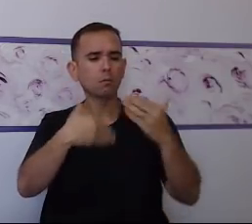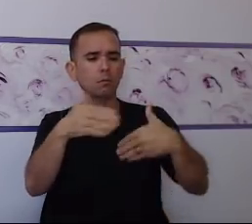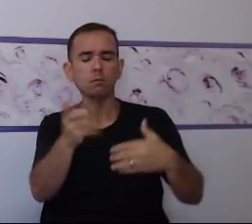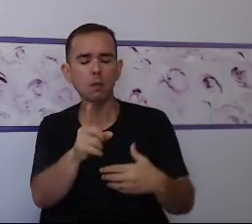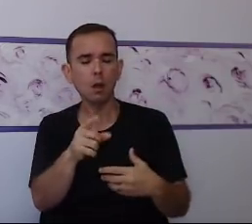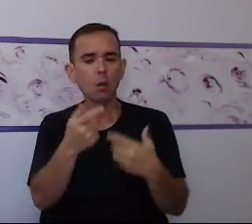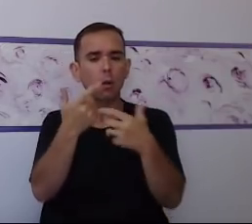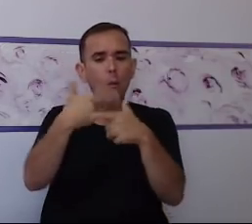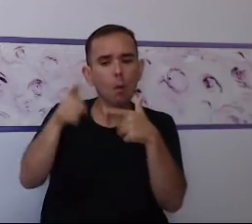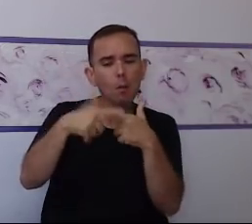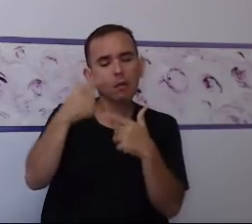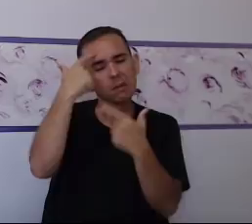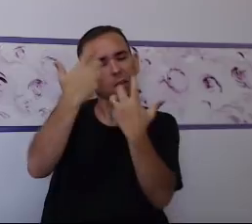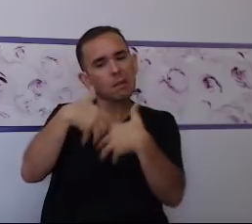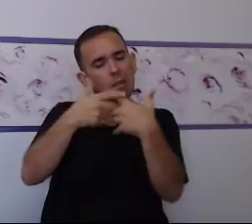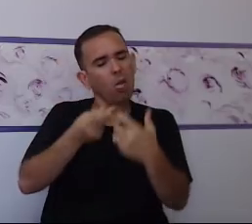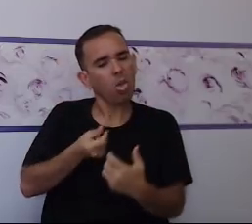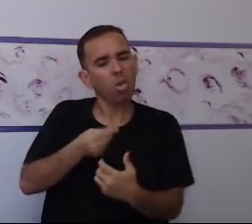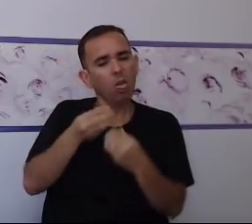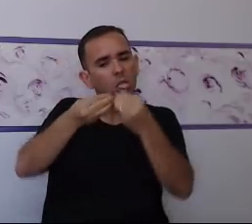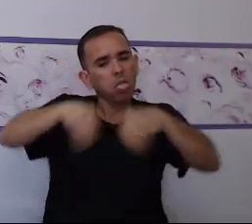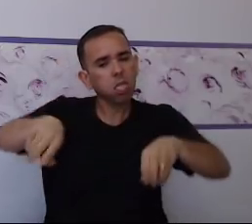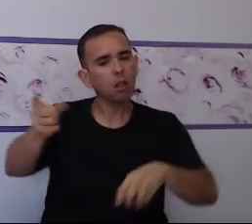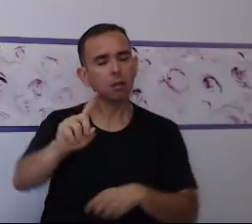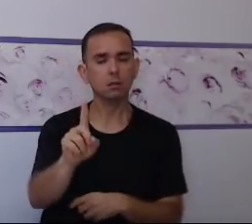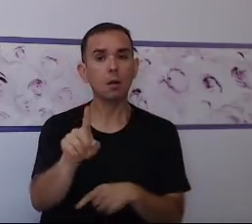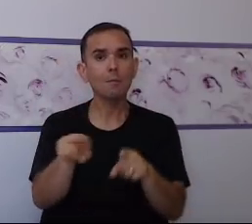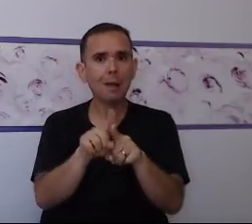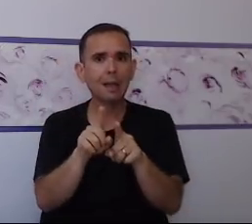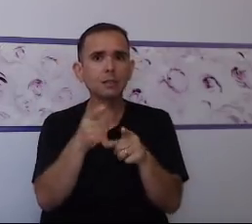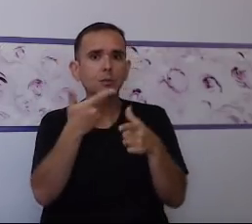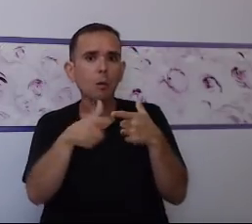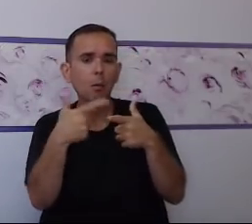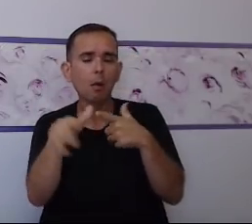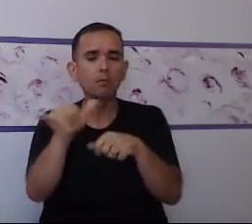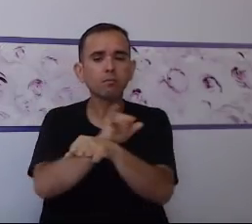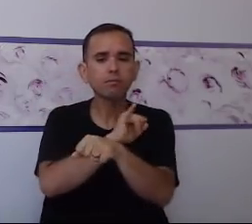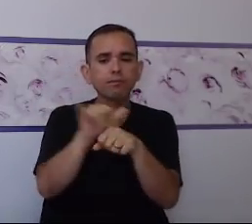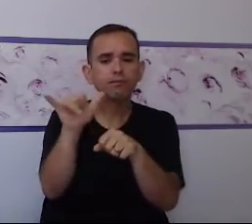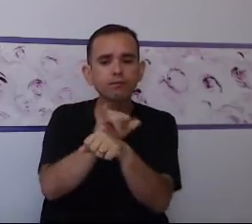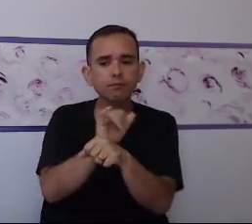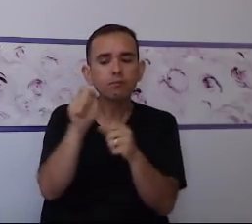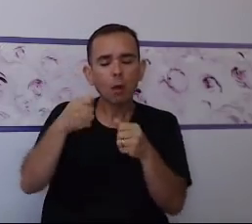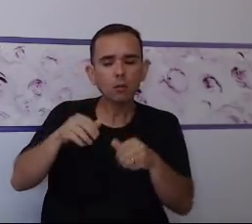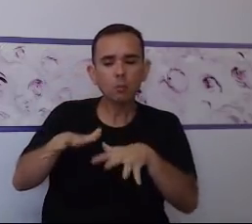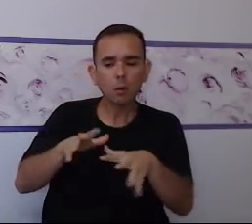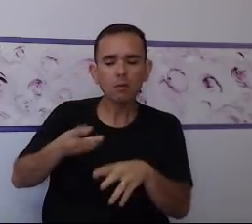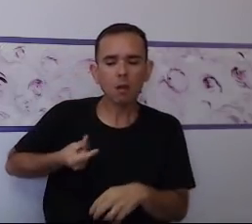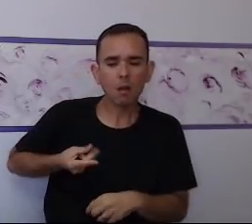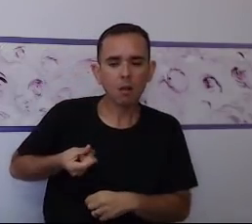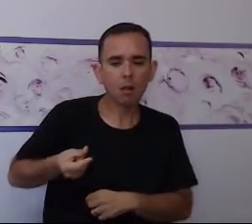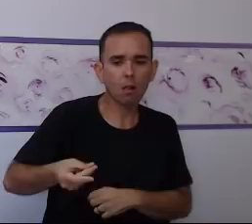lesão no cérebro não piora ao longo do tempo, mas as alterações motoras acompanham a criança por toda a vida.